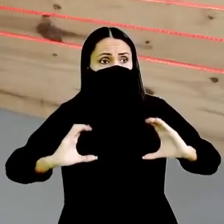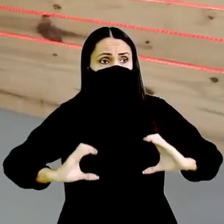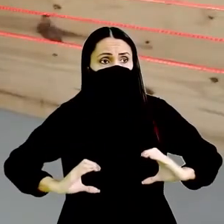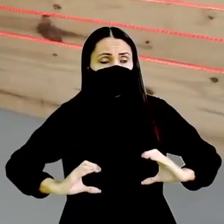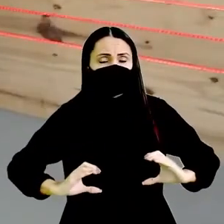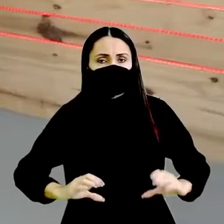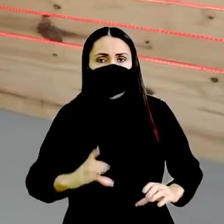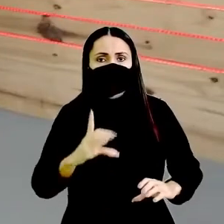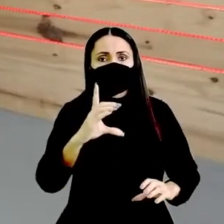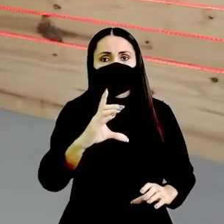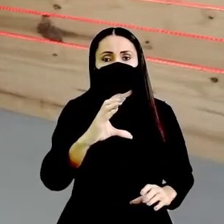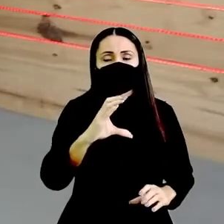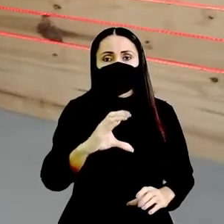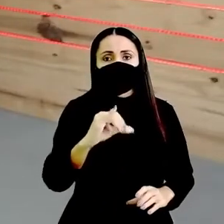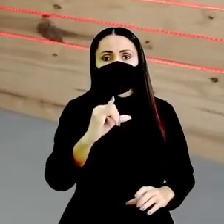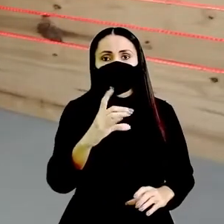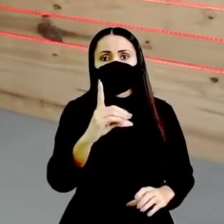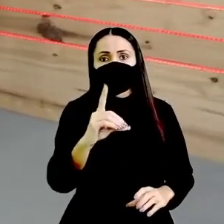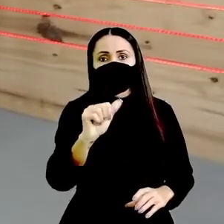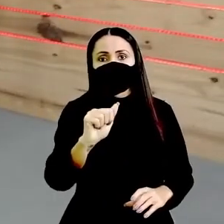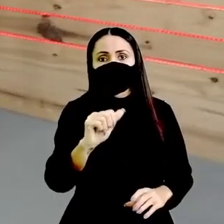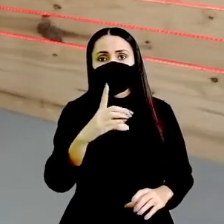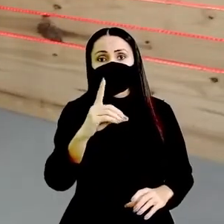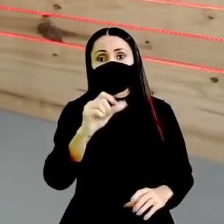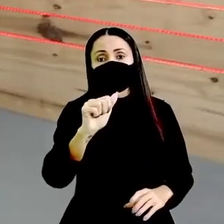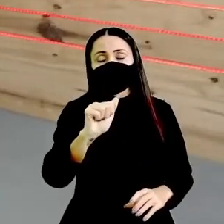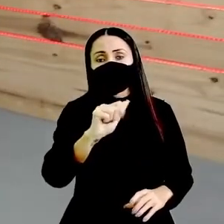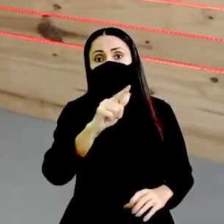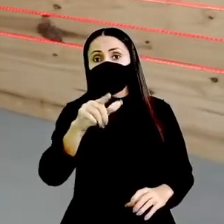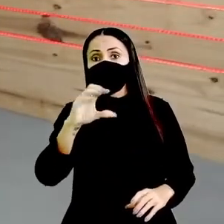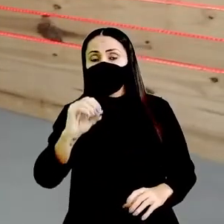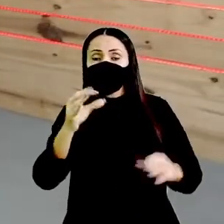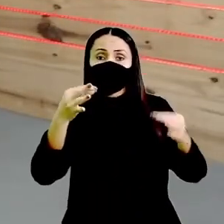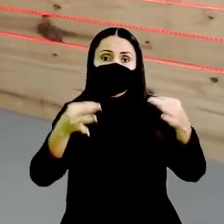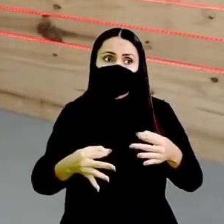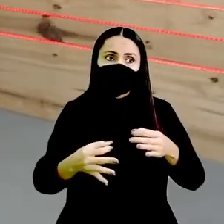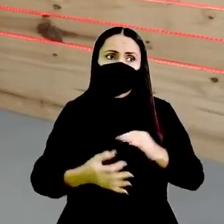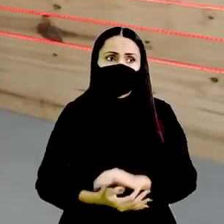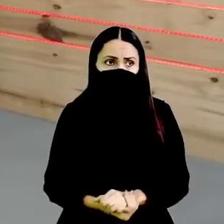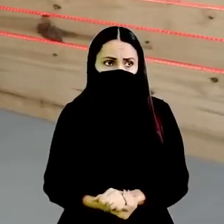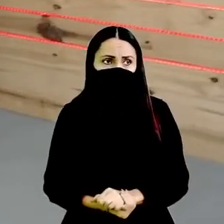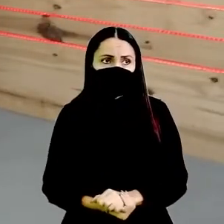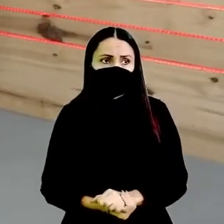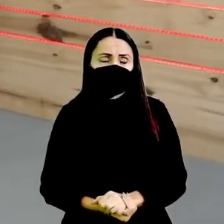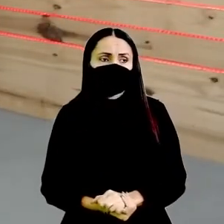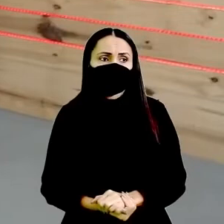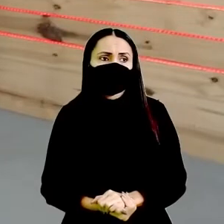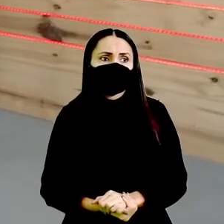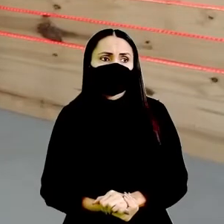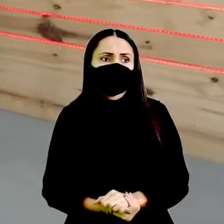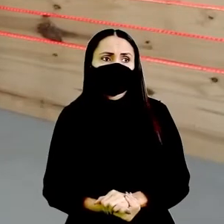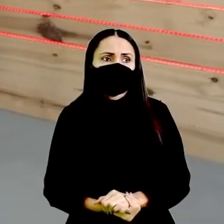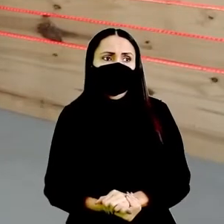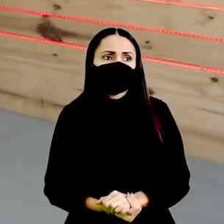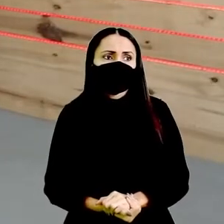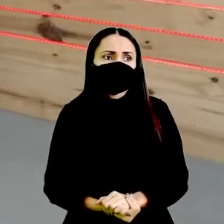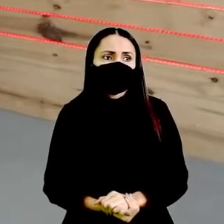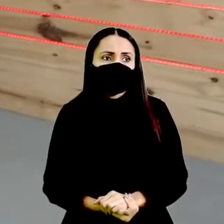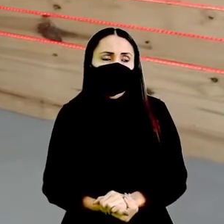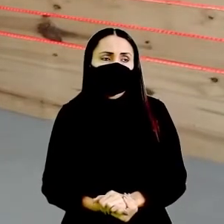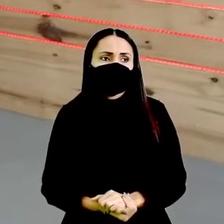bem que eu estava sentado. Mas acontece. Acontece. Às vezes acontece. Então, plural de cidadãos, cidadãos. Só existe esse plural. Isso. Não